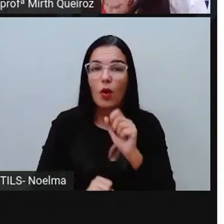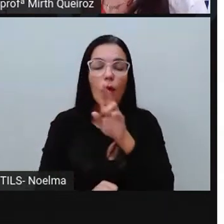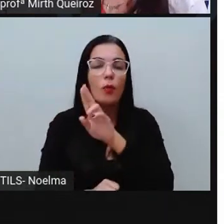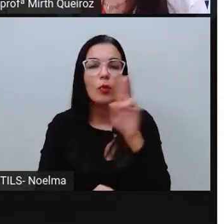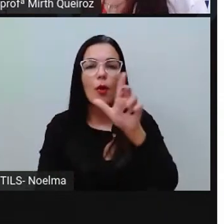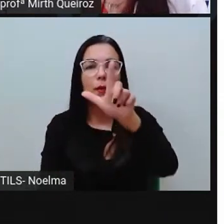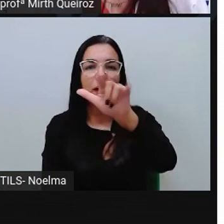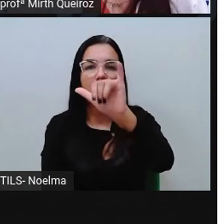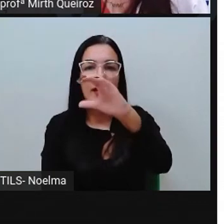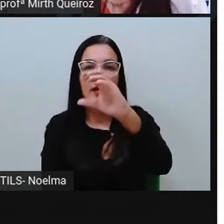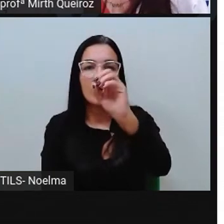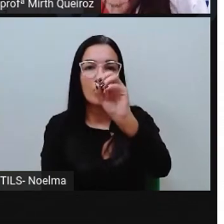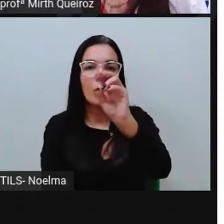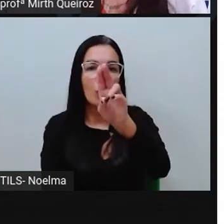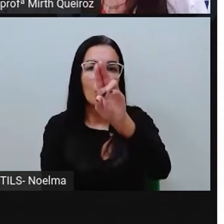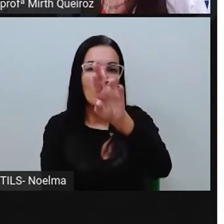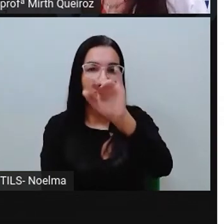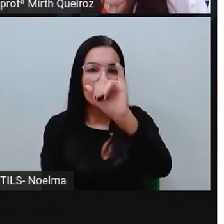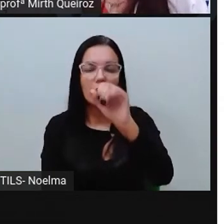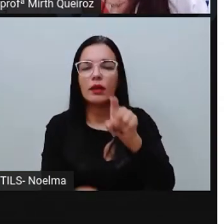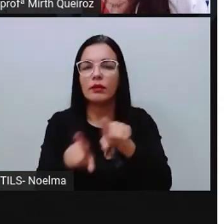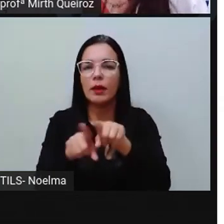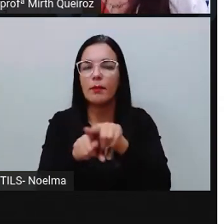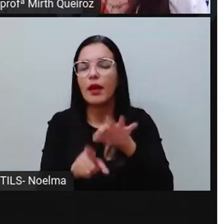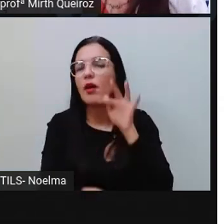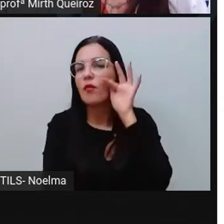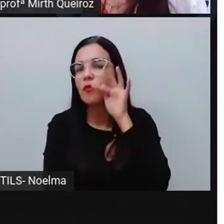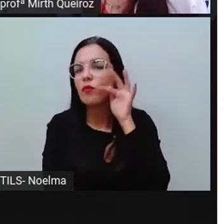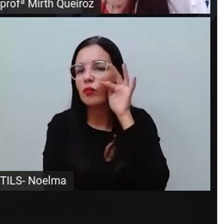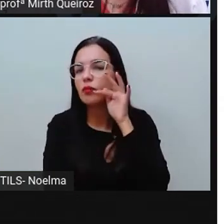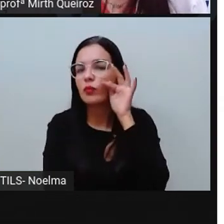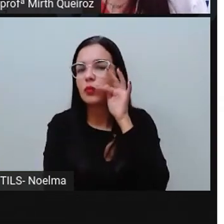licuri, o umbu,